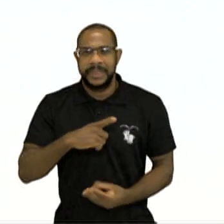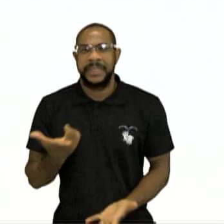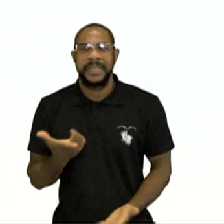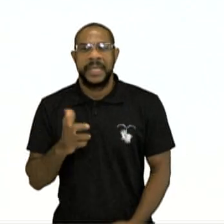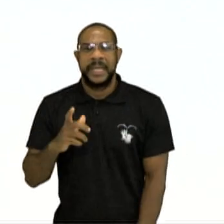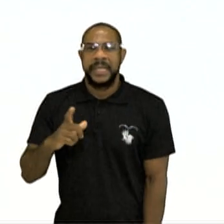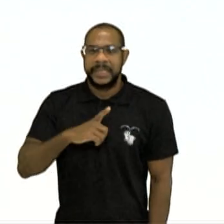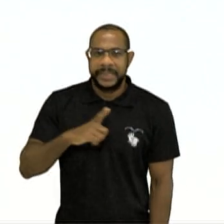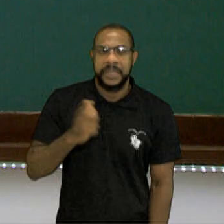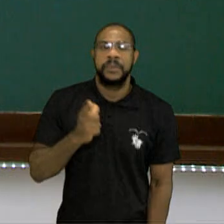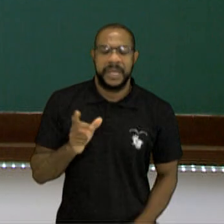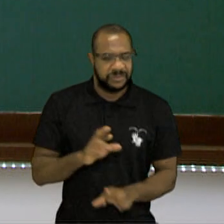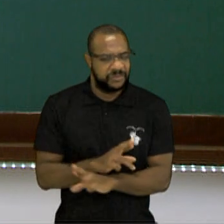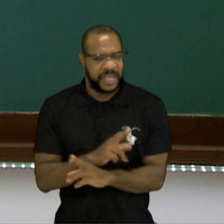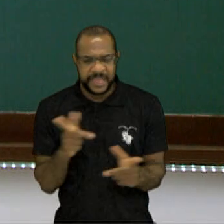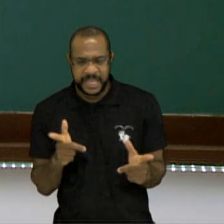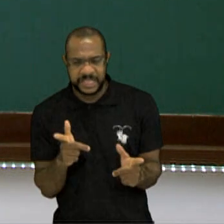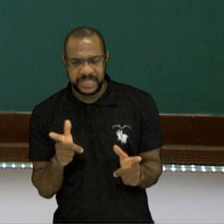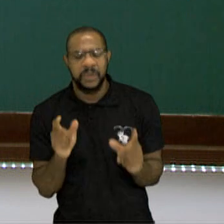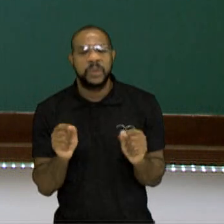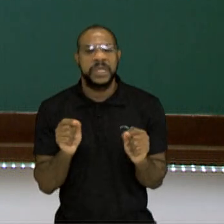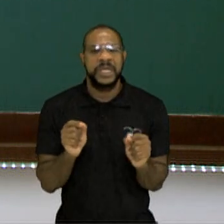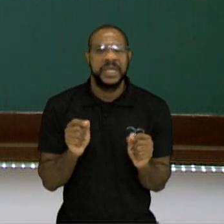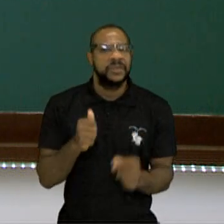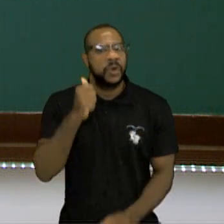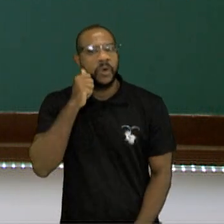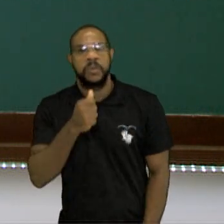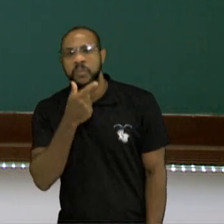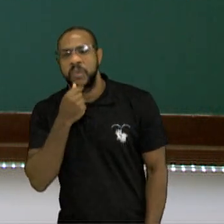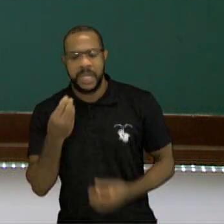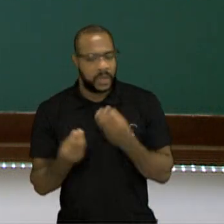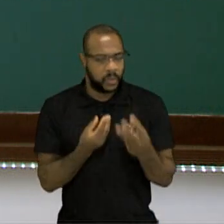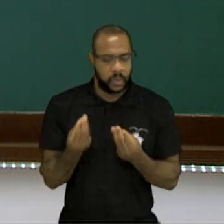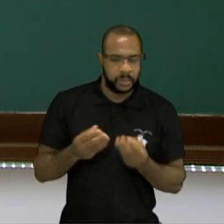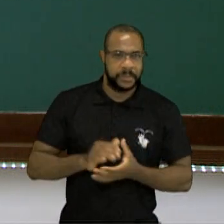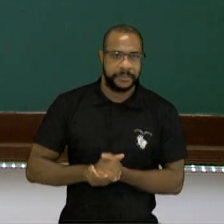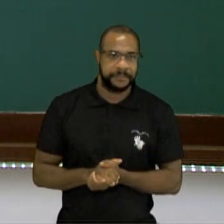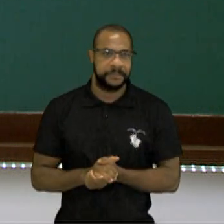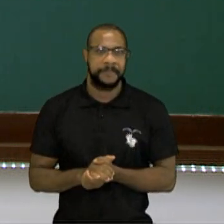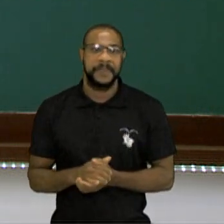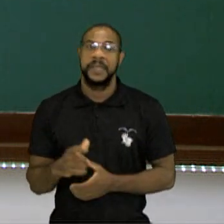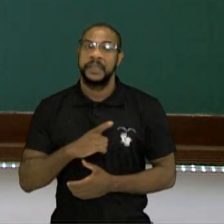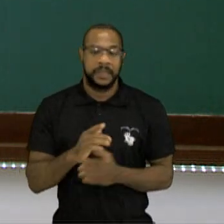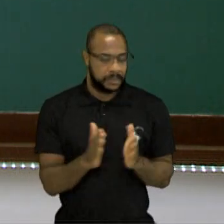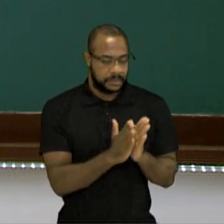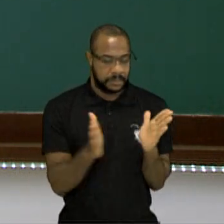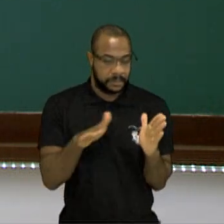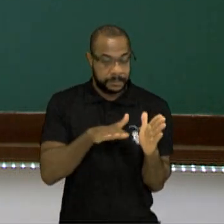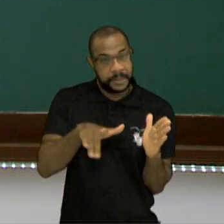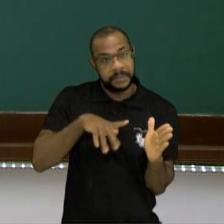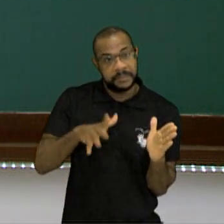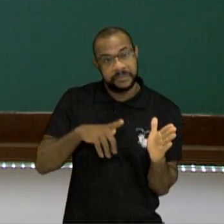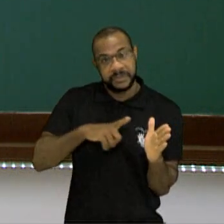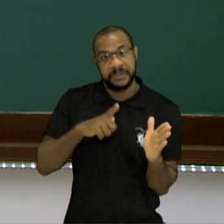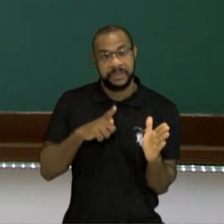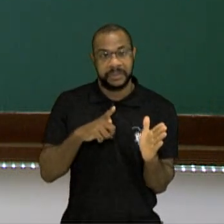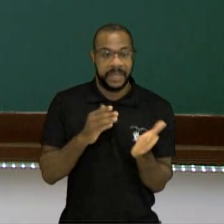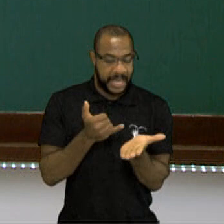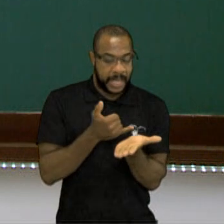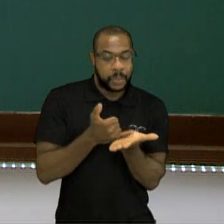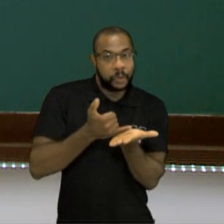gênero. Isso mesmo. Repare, nós temos apenas um período e esse período já faz parte, já é a introdução da carta do